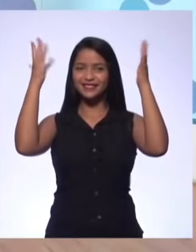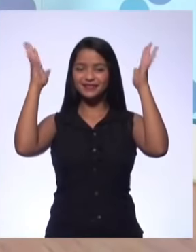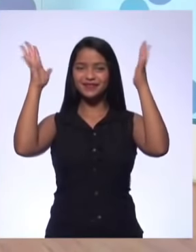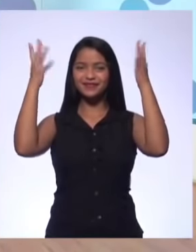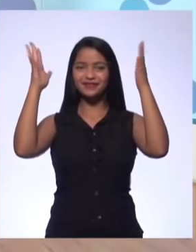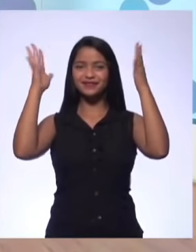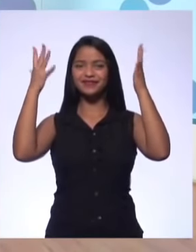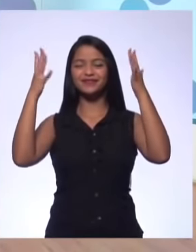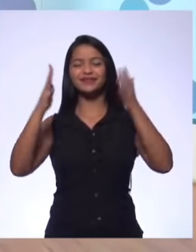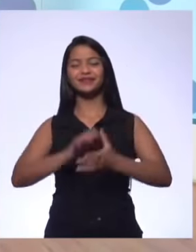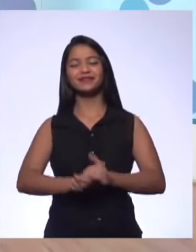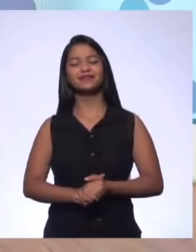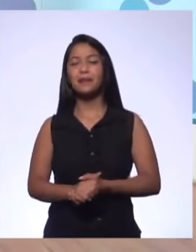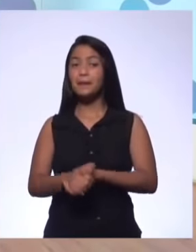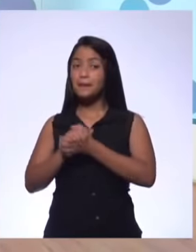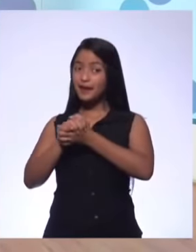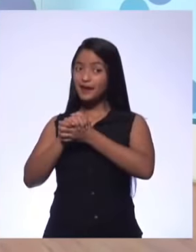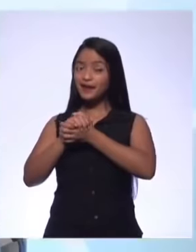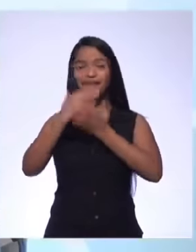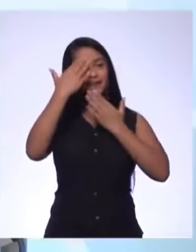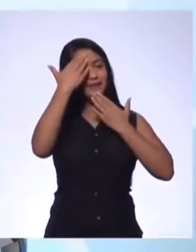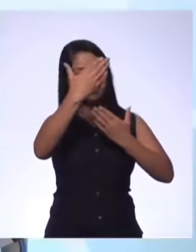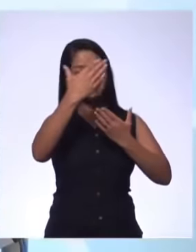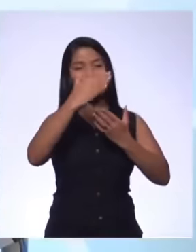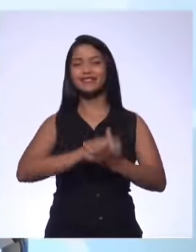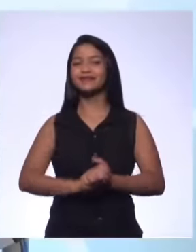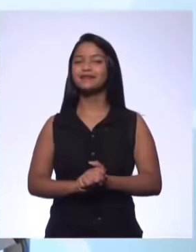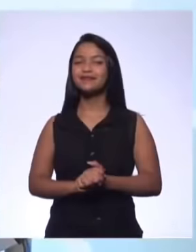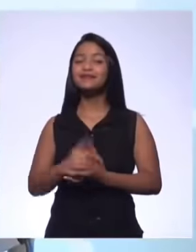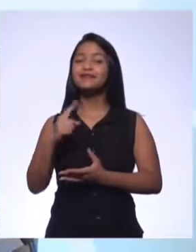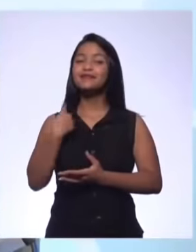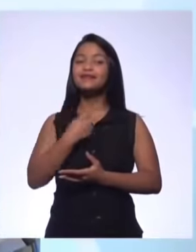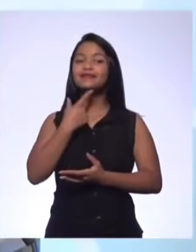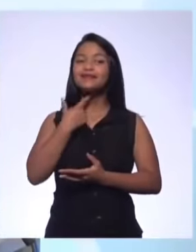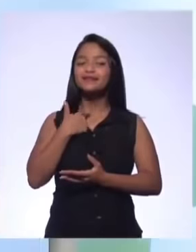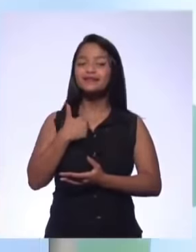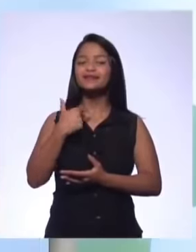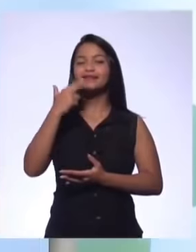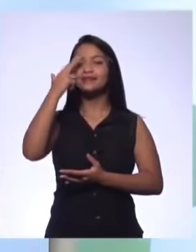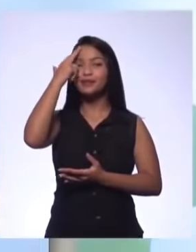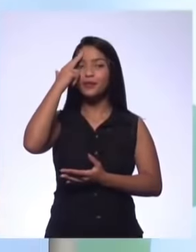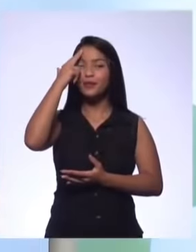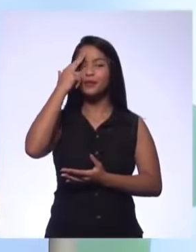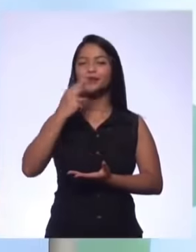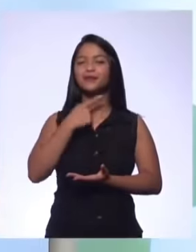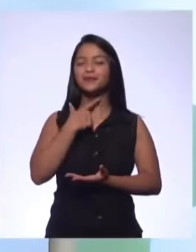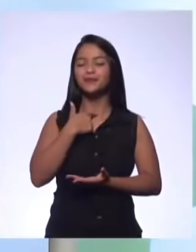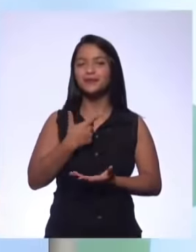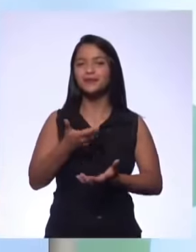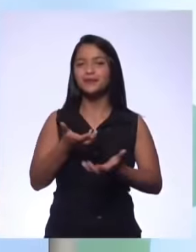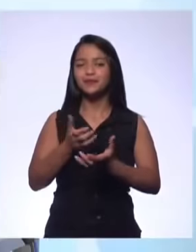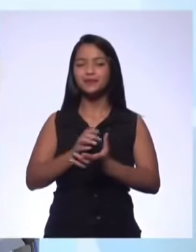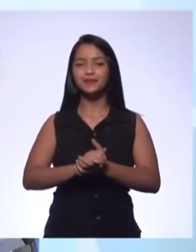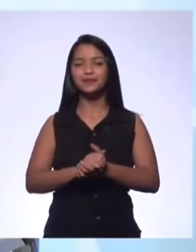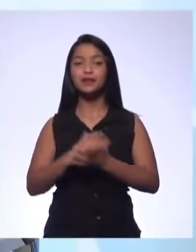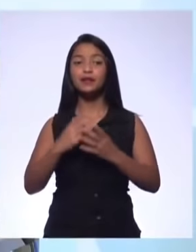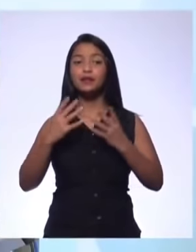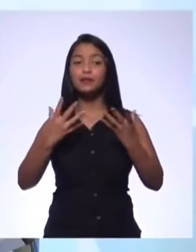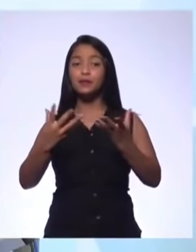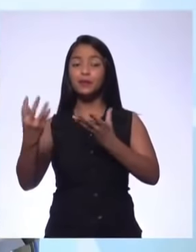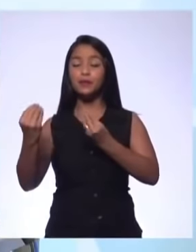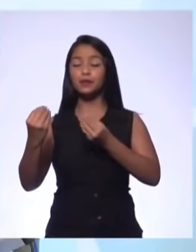Libras. Parabéns, Dani. Obrigada, amor. Que um dia a gente sempre espera, né, Mônica? A gente sempre deseja. A gente é questionado, a gente